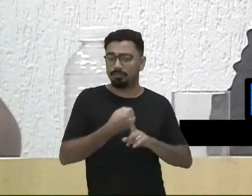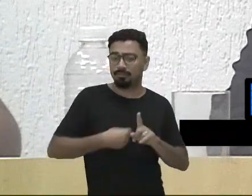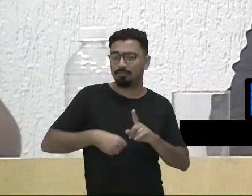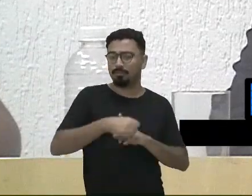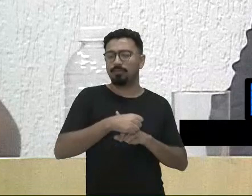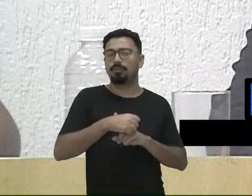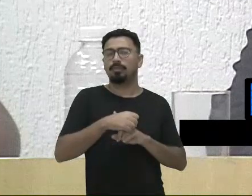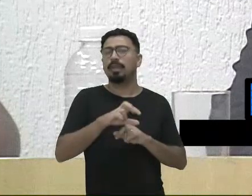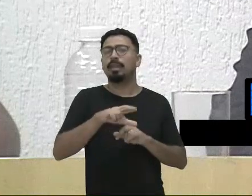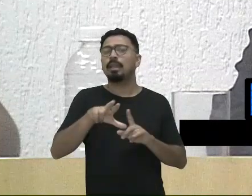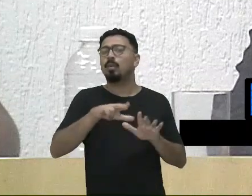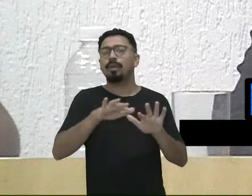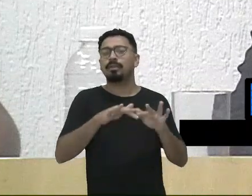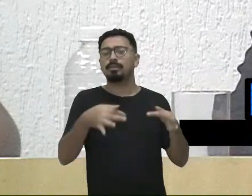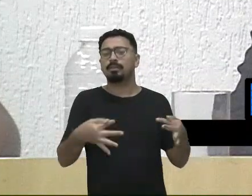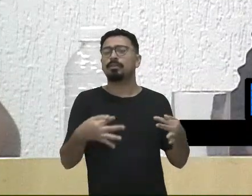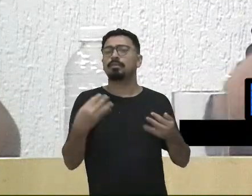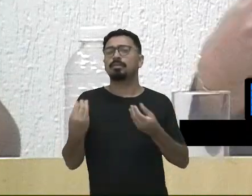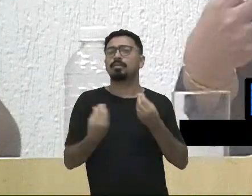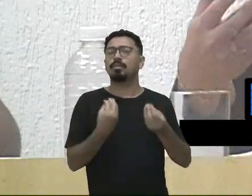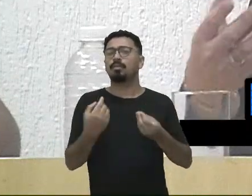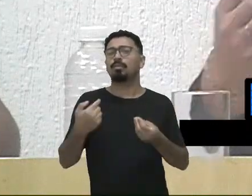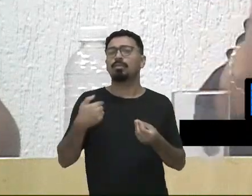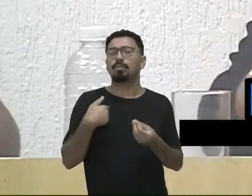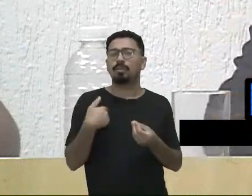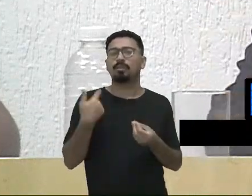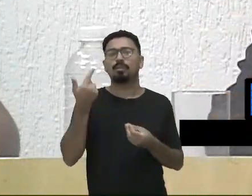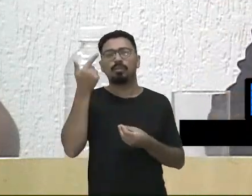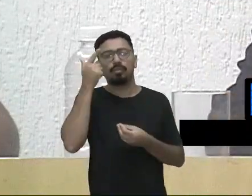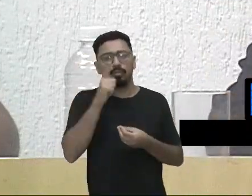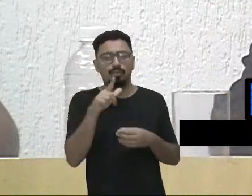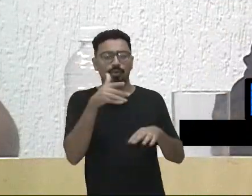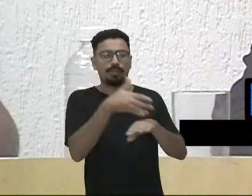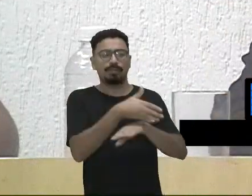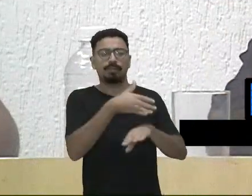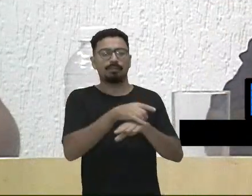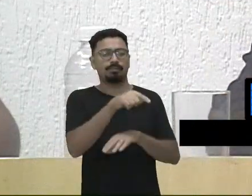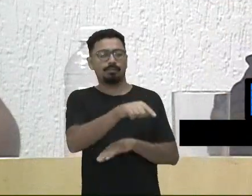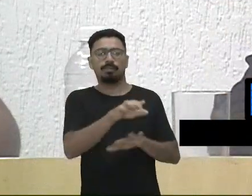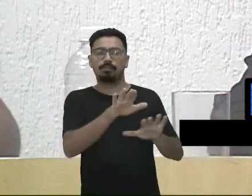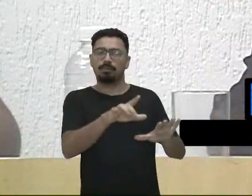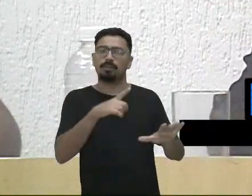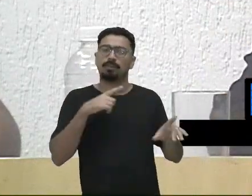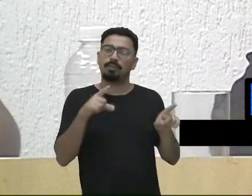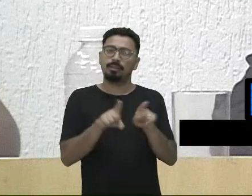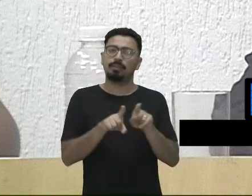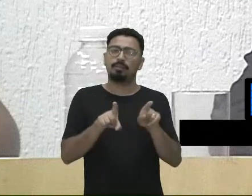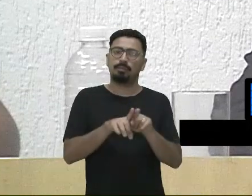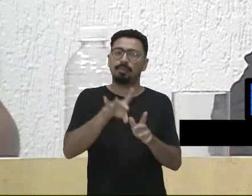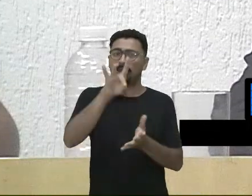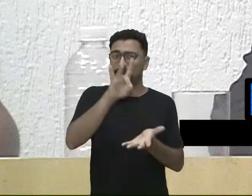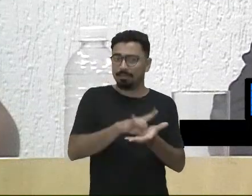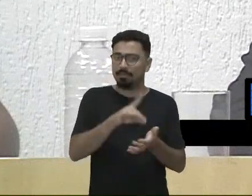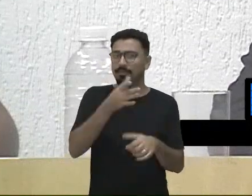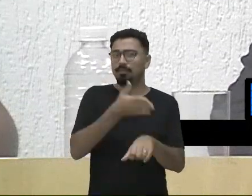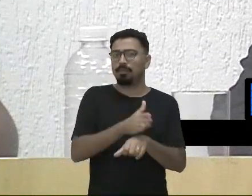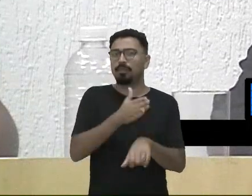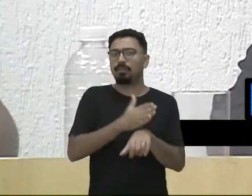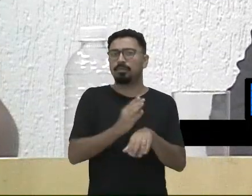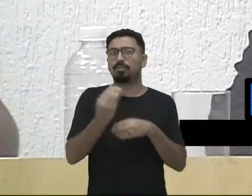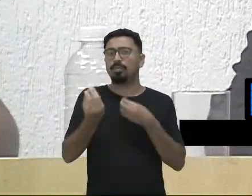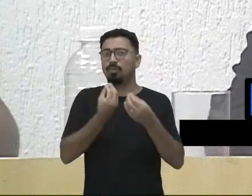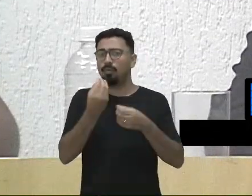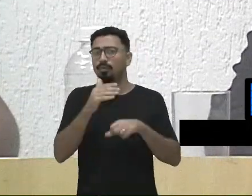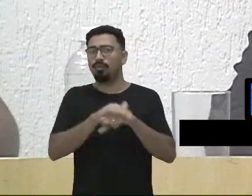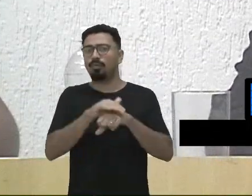pensar no que eu vou fazer de garantir aquele acesso àquela pessoa, mas vamos trabalhar então com a realidade prática. O que eu vou fazer